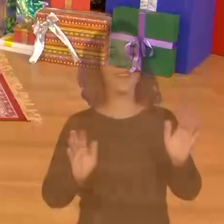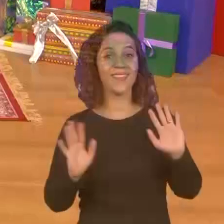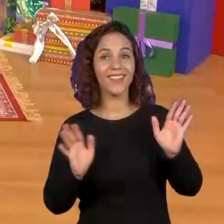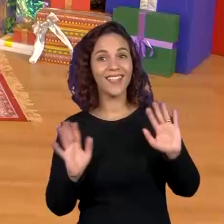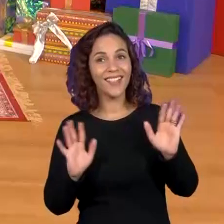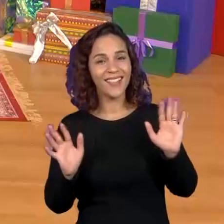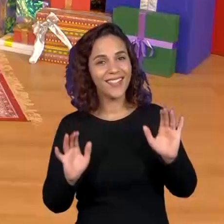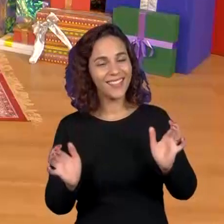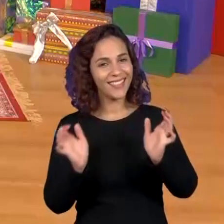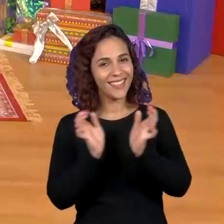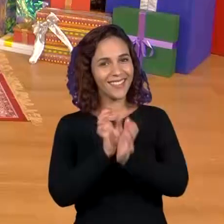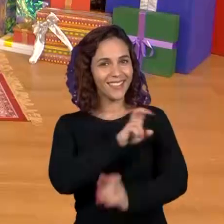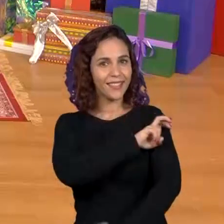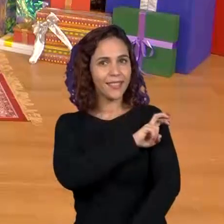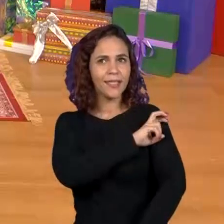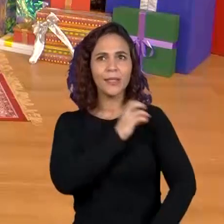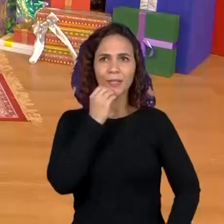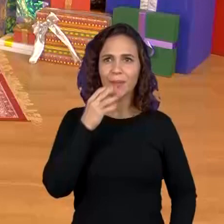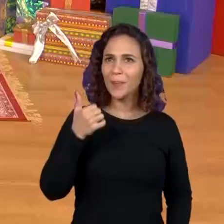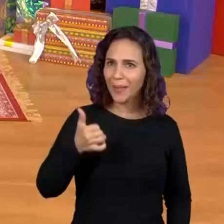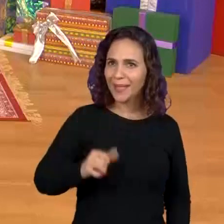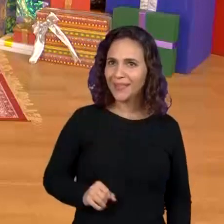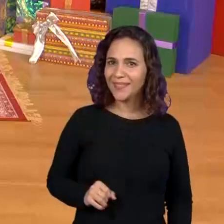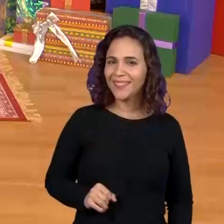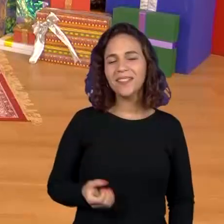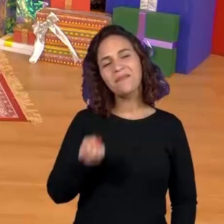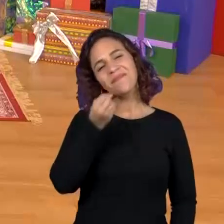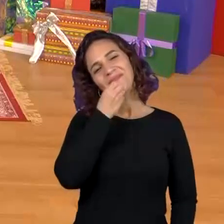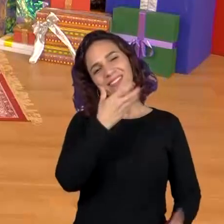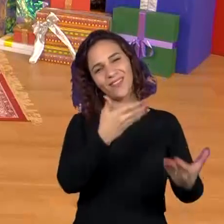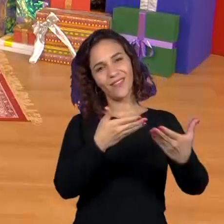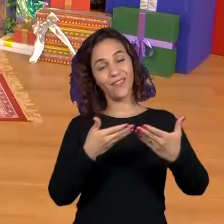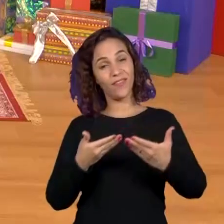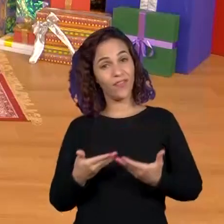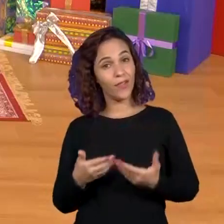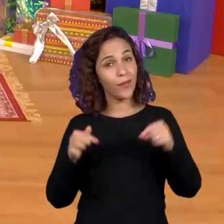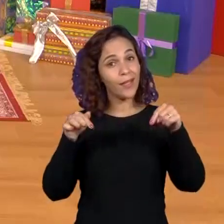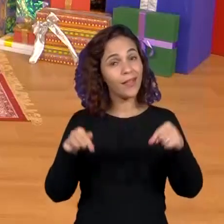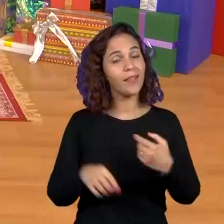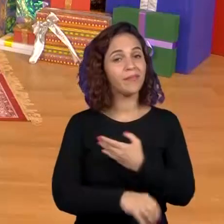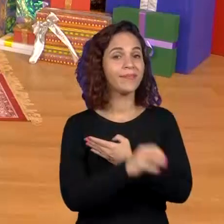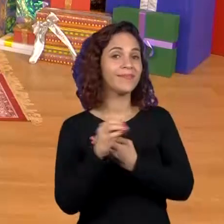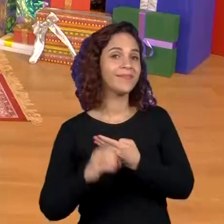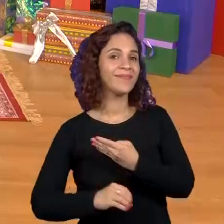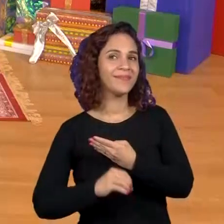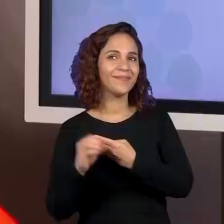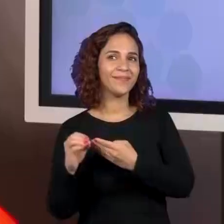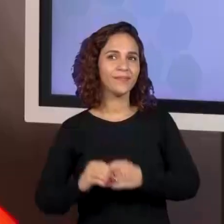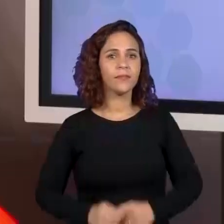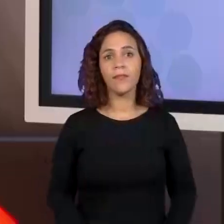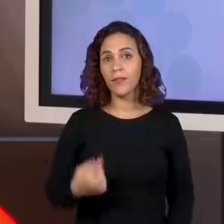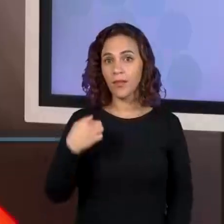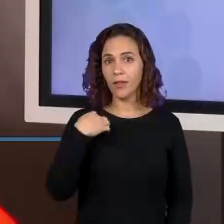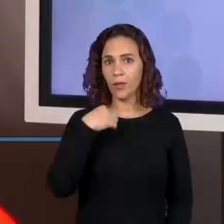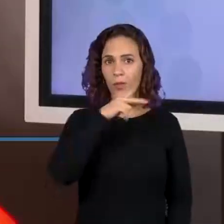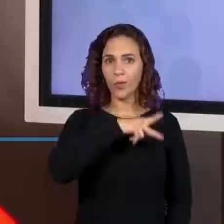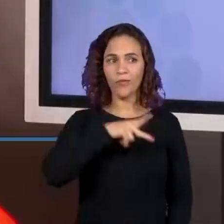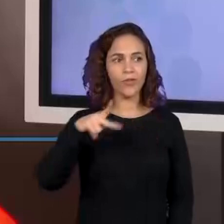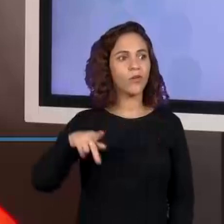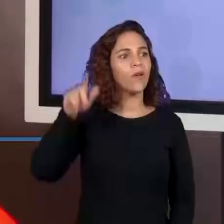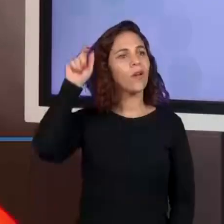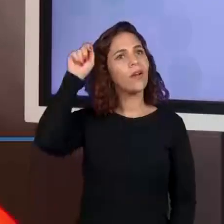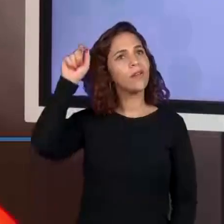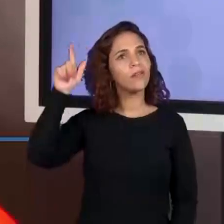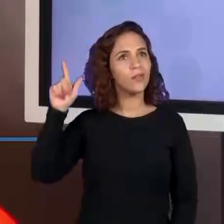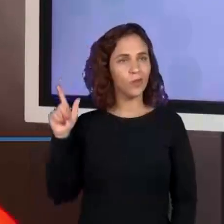Olá, turminha do quinto ano, tudo bem aí com vocês? Sejam todos muito bem-vindos ao Centro de Mídias. Eu sou a professora Ana Lu e hoje